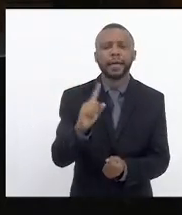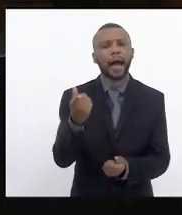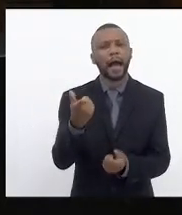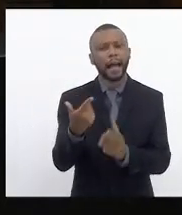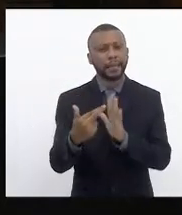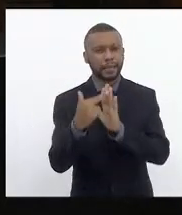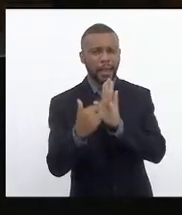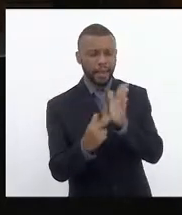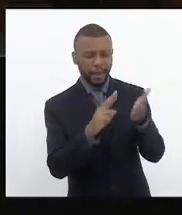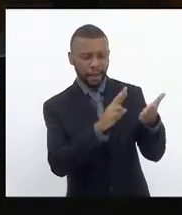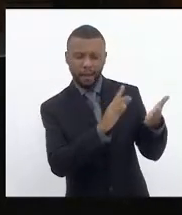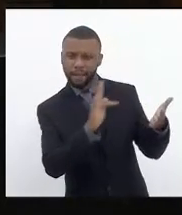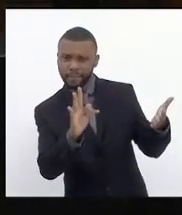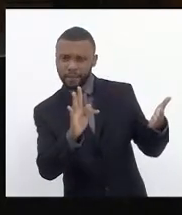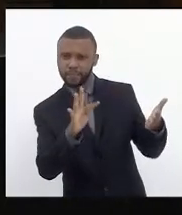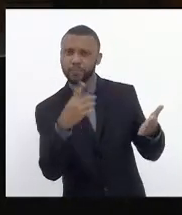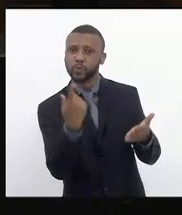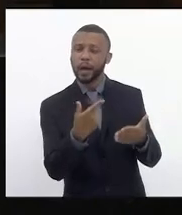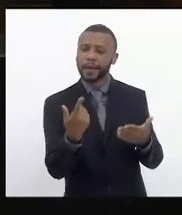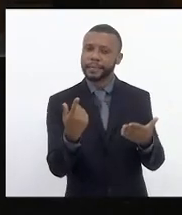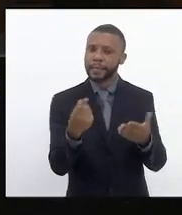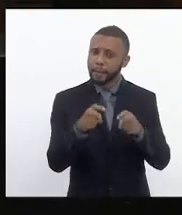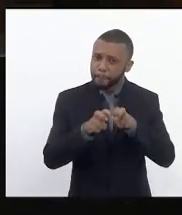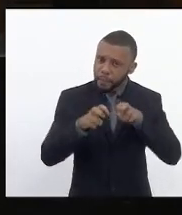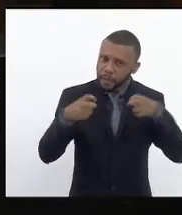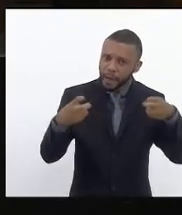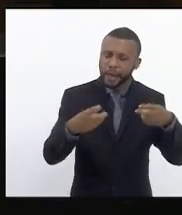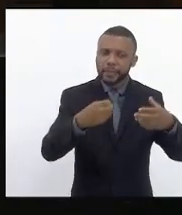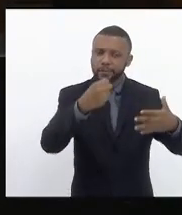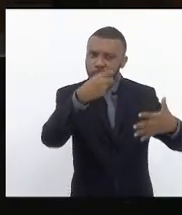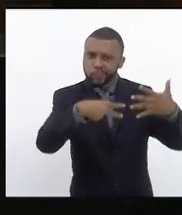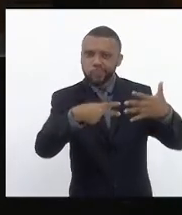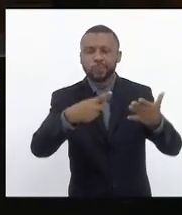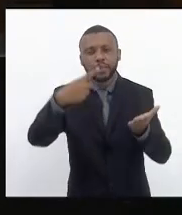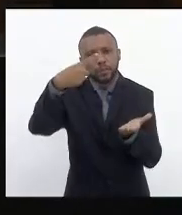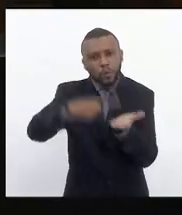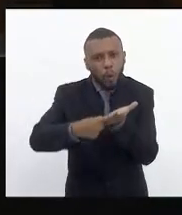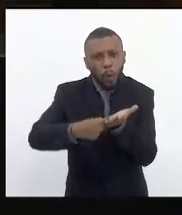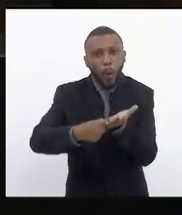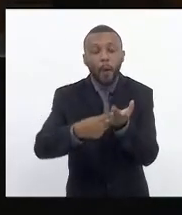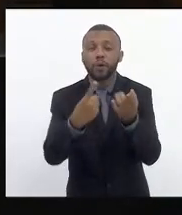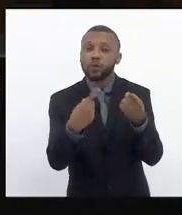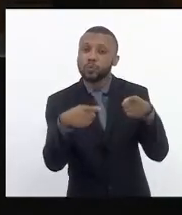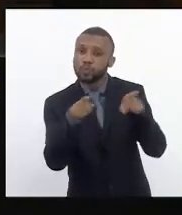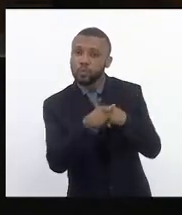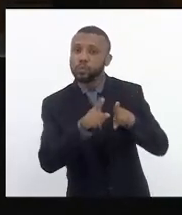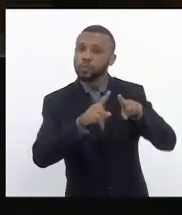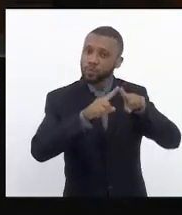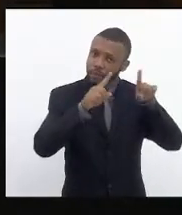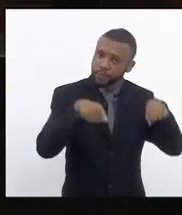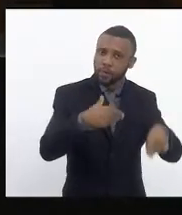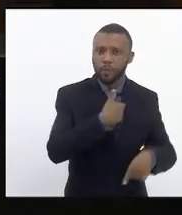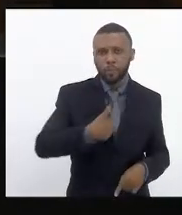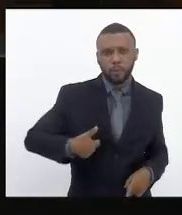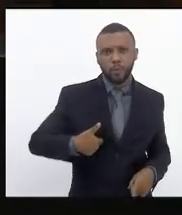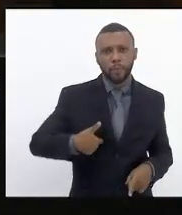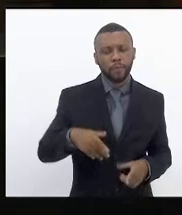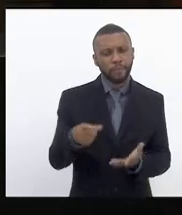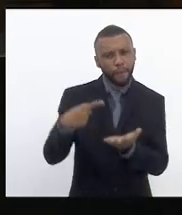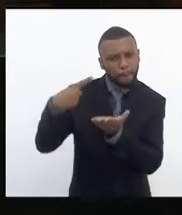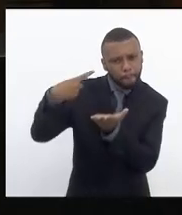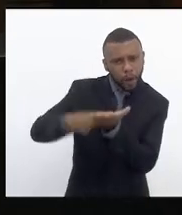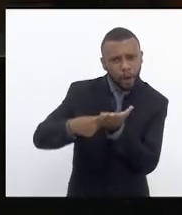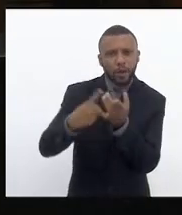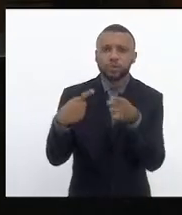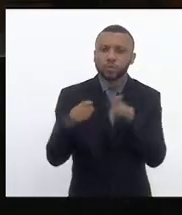draconiano Nossa bancada afirma que um compromisso com quem tem compromisso com os servidores faremos esse pacto